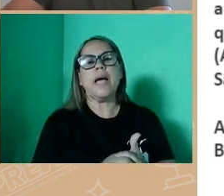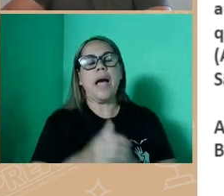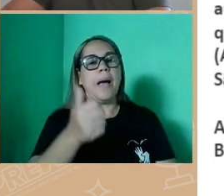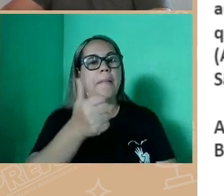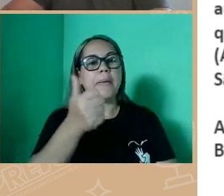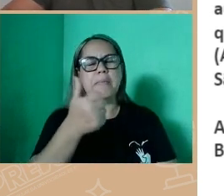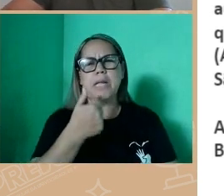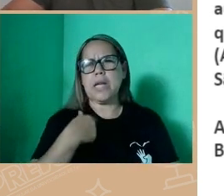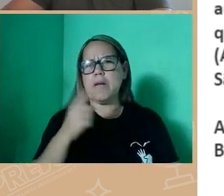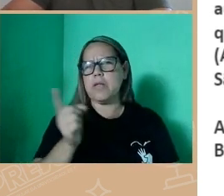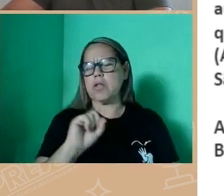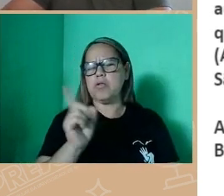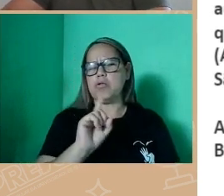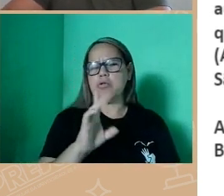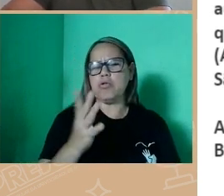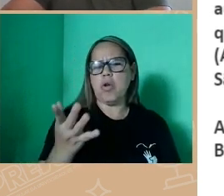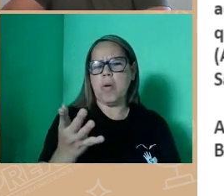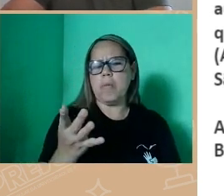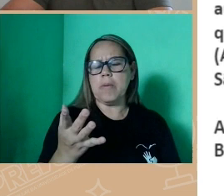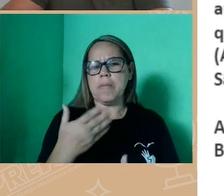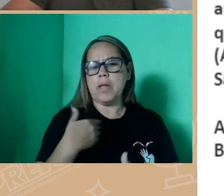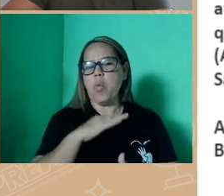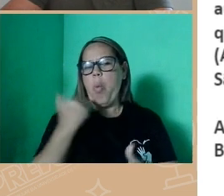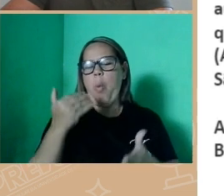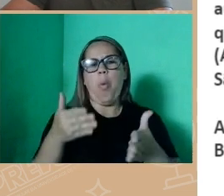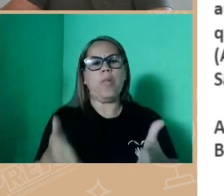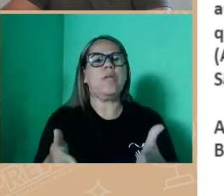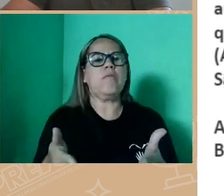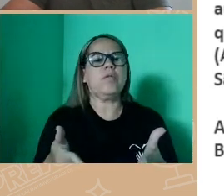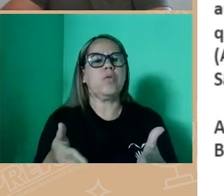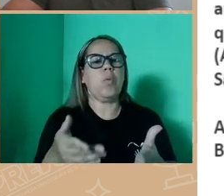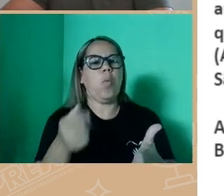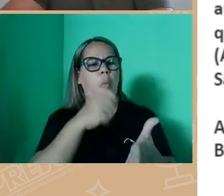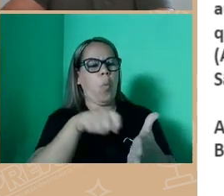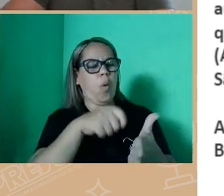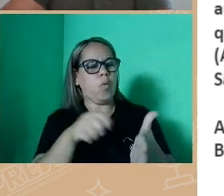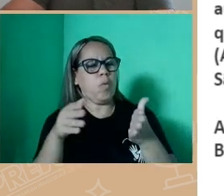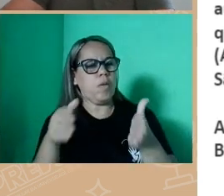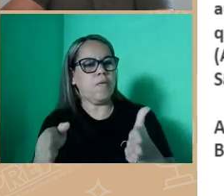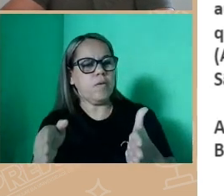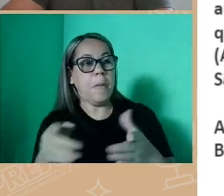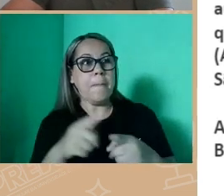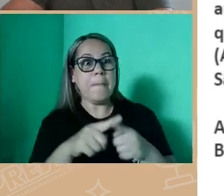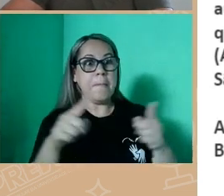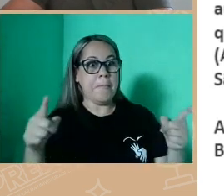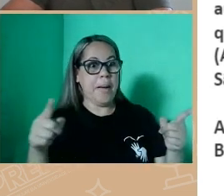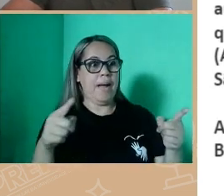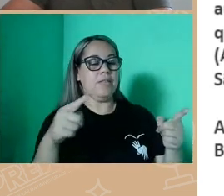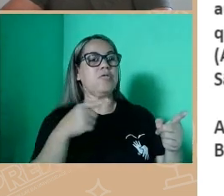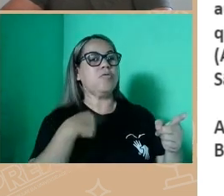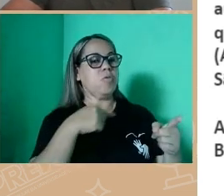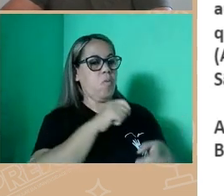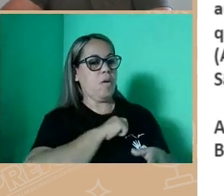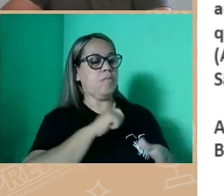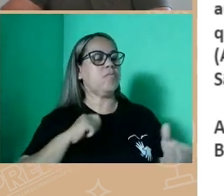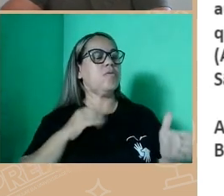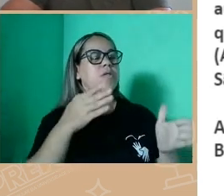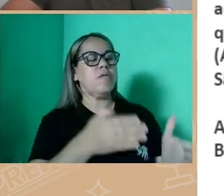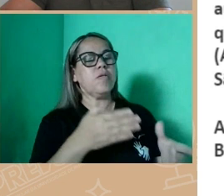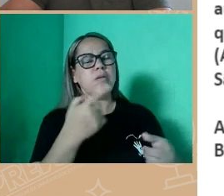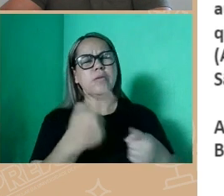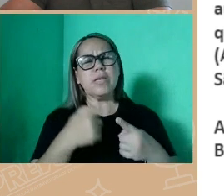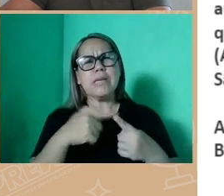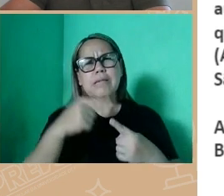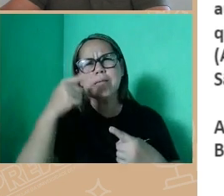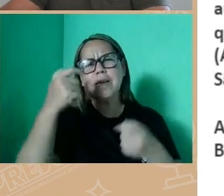eu não sou propriamente um autor defunto mas um defunto autor é possível deduzir que se trata de